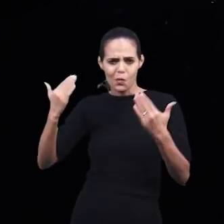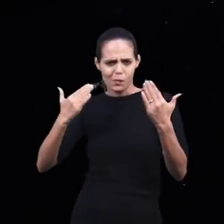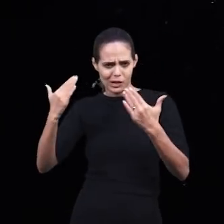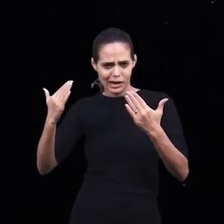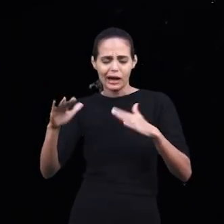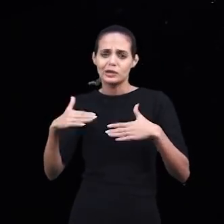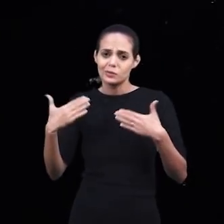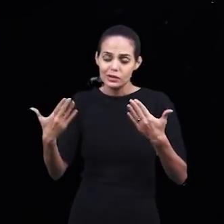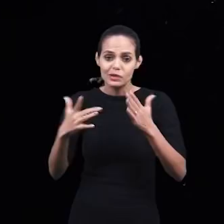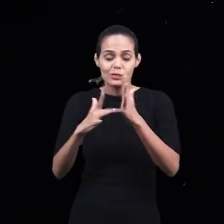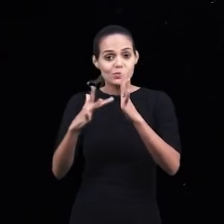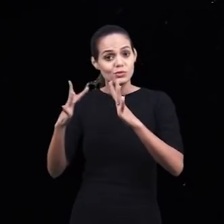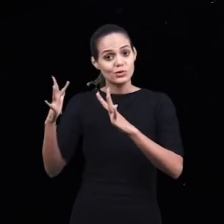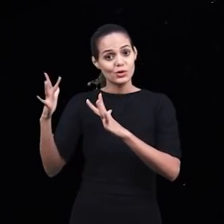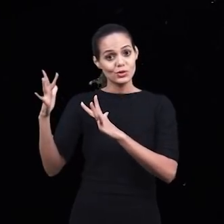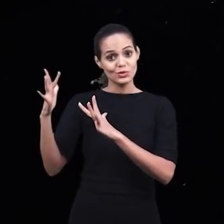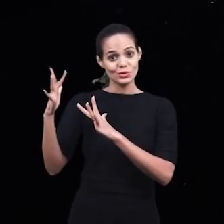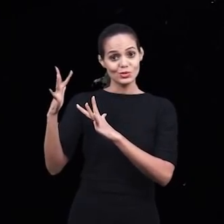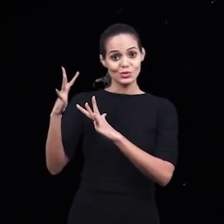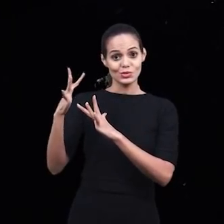em mim